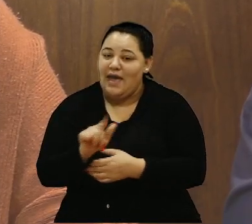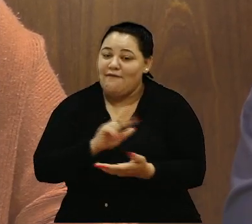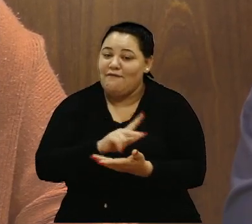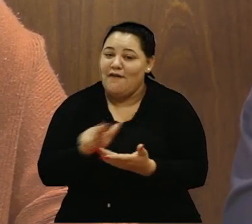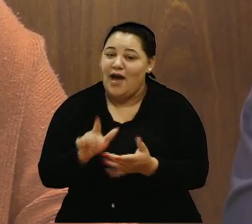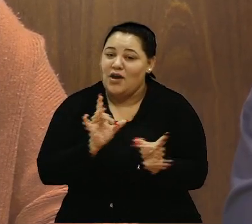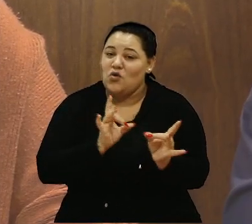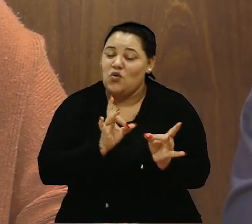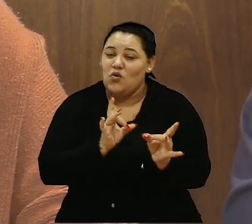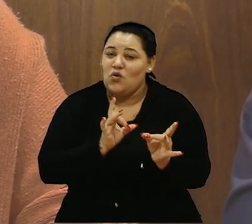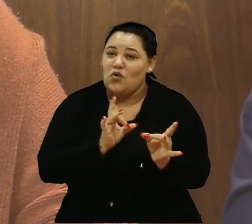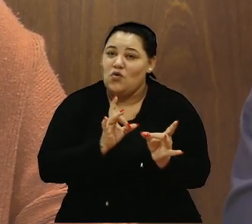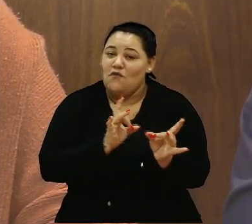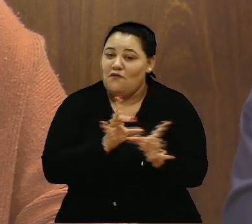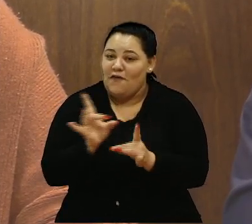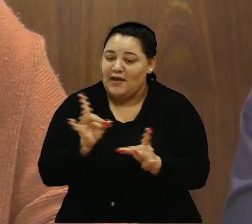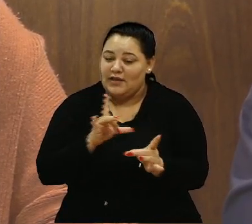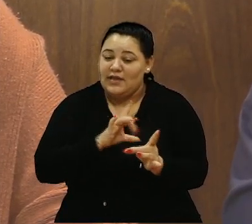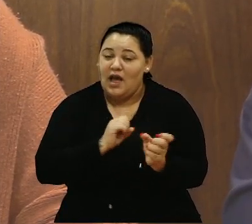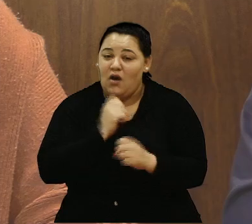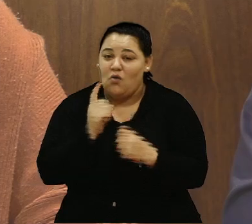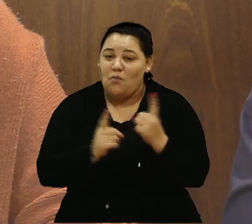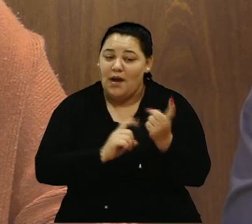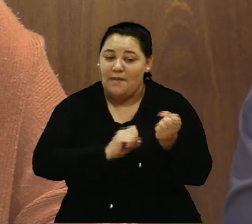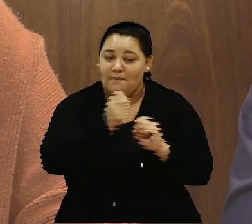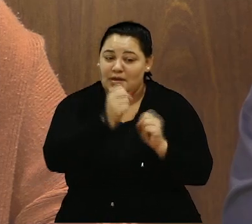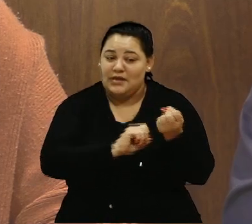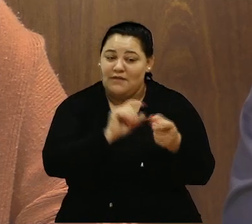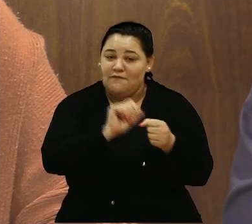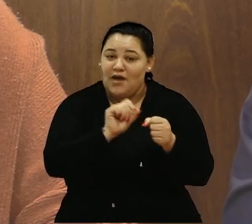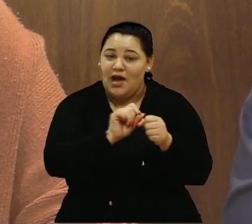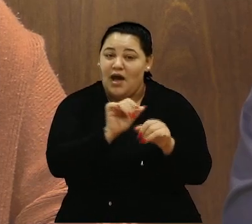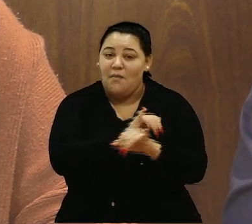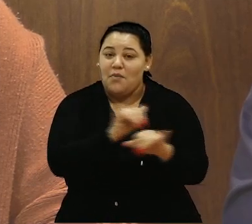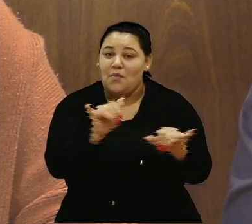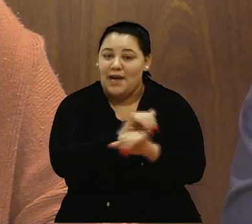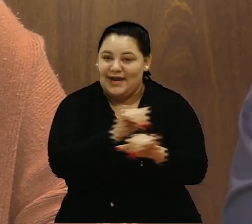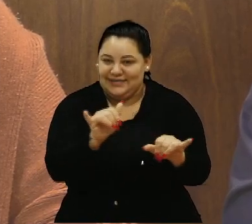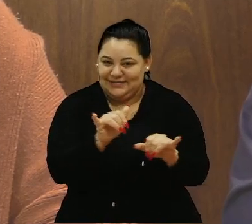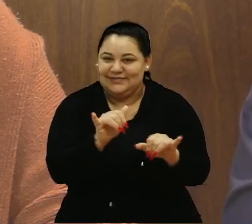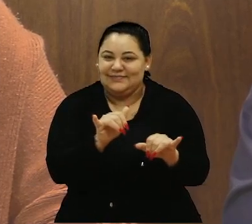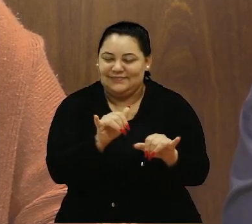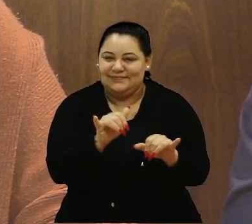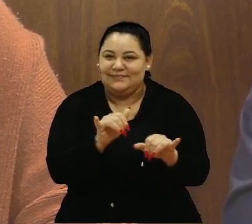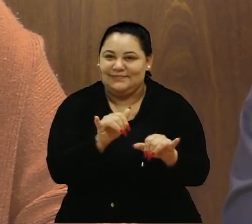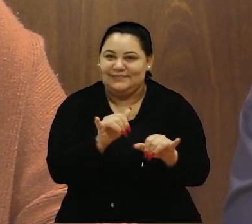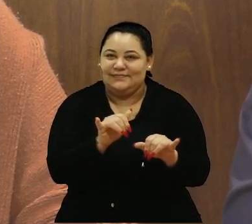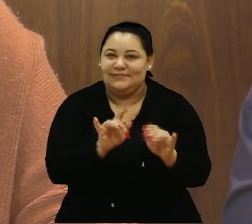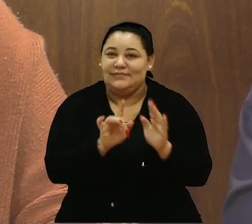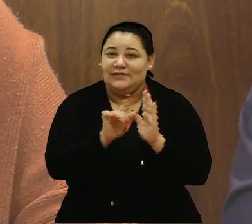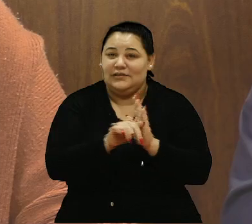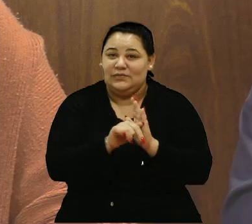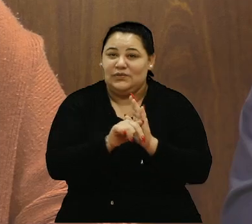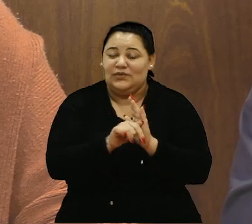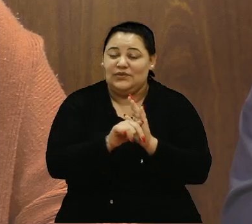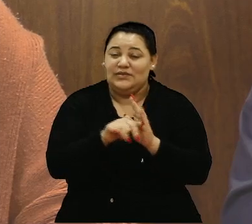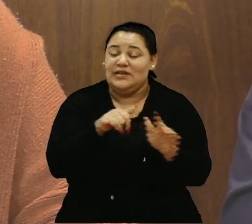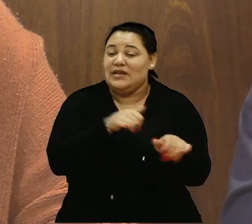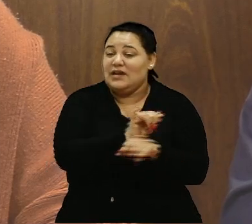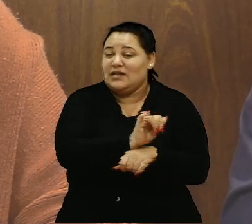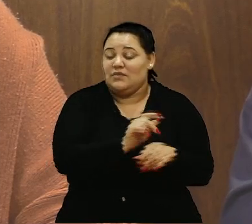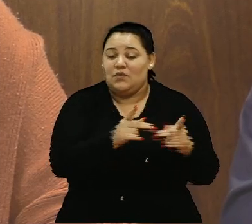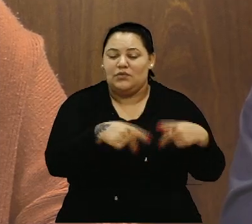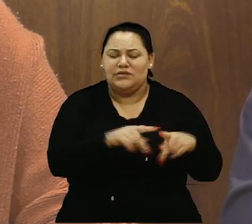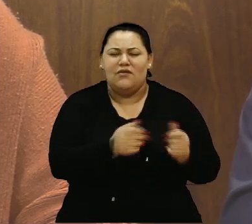né, dessas empresas aí que fazem uma propaganda, né, e aí acabam iludindo a população. Eu vou dar